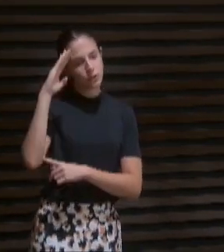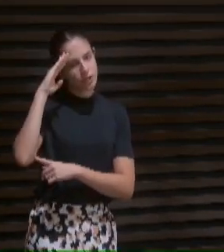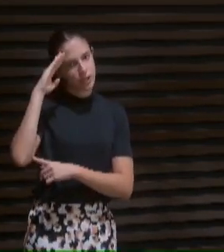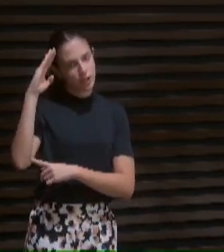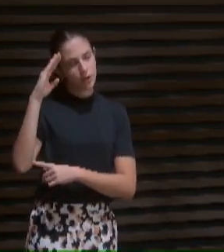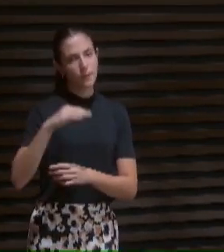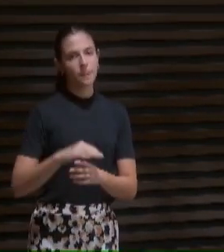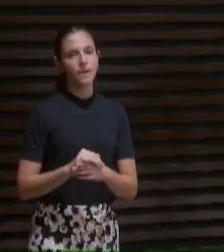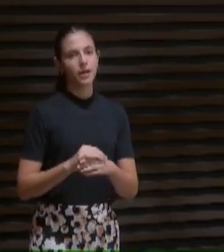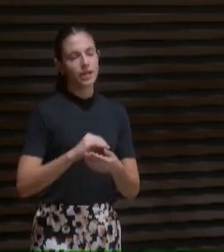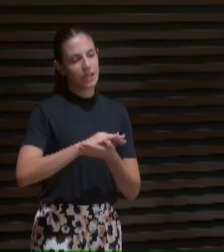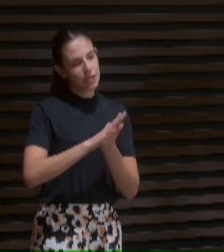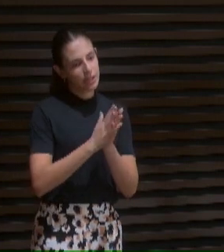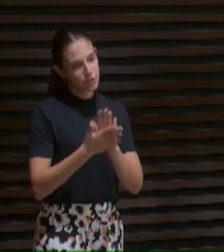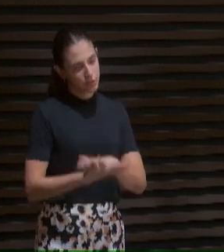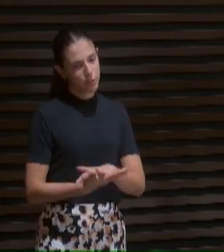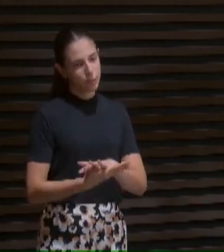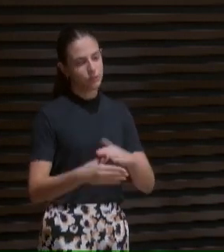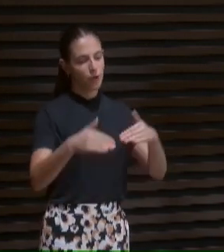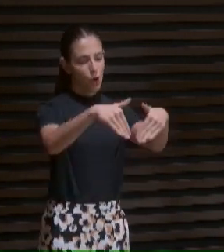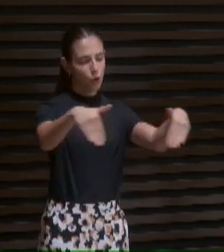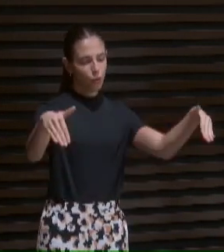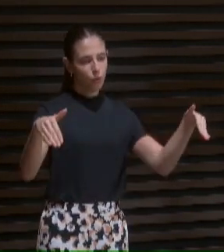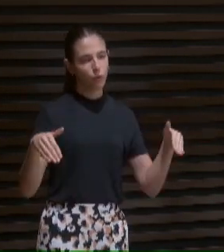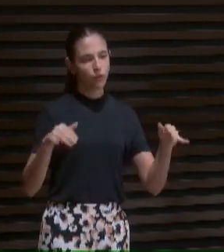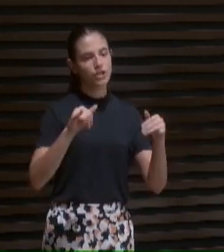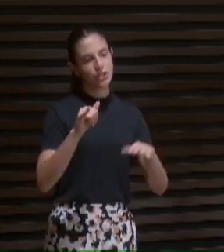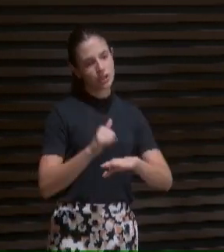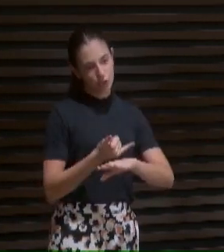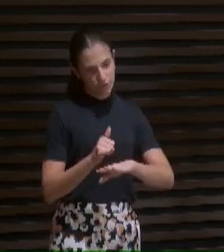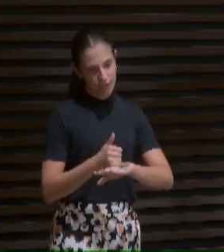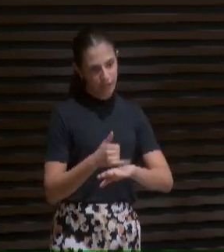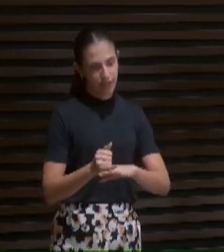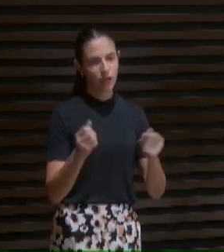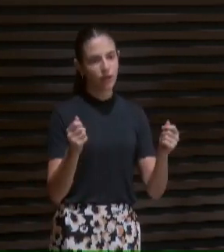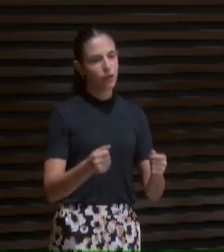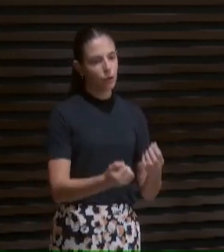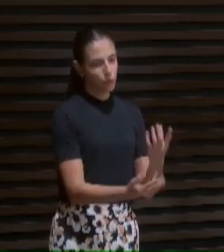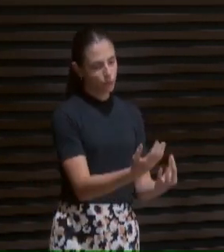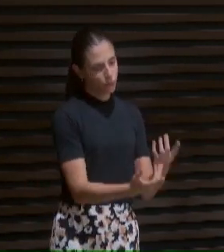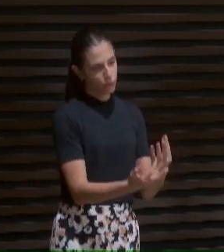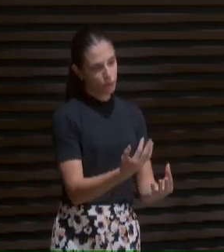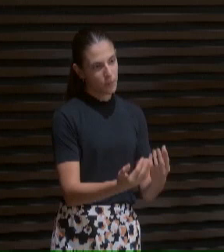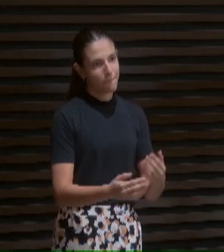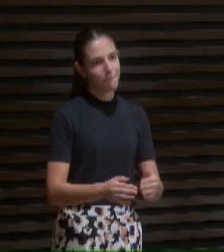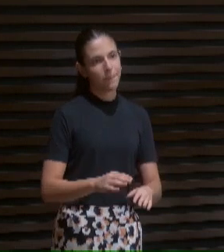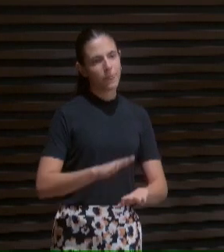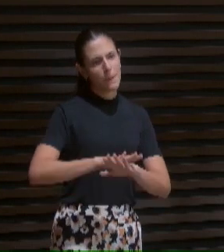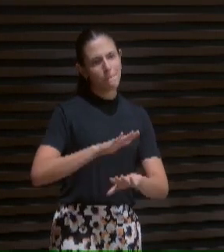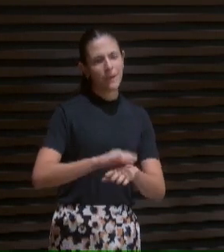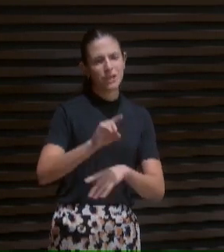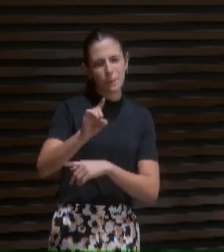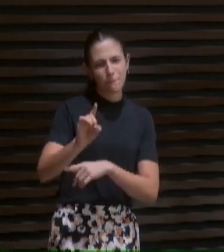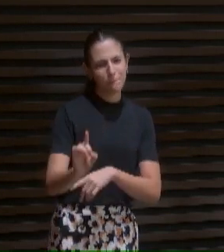destruindo as muralhas de Jerusalém, derrubando o templo e botando fogo. Mais de 1 milhão de